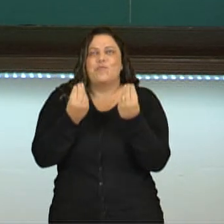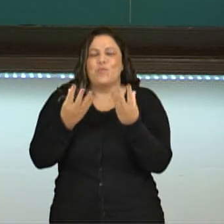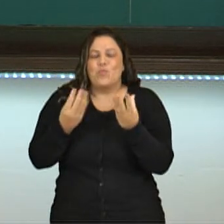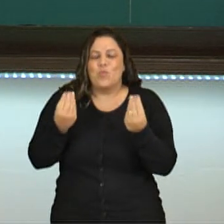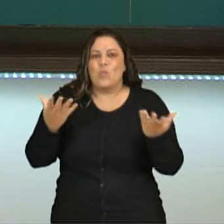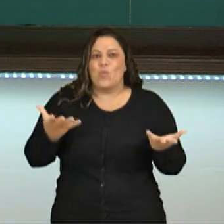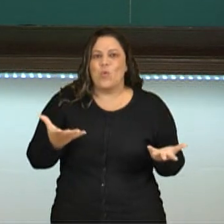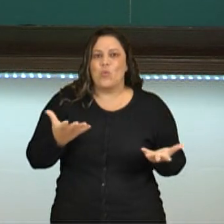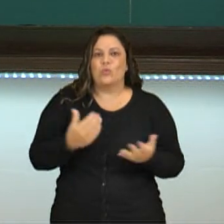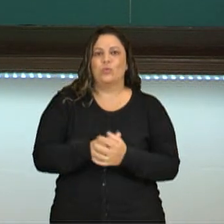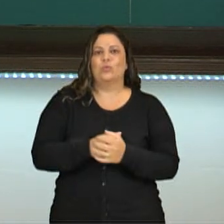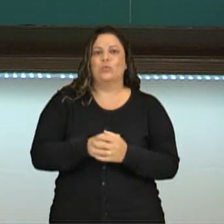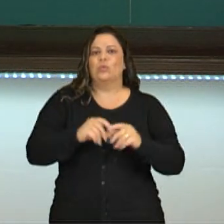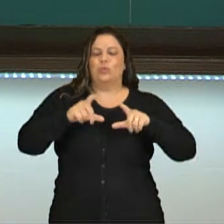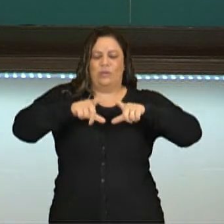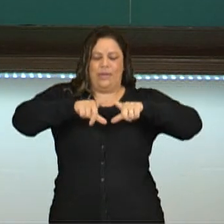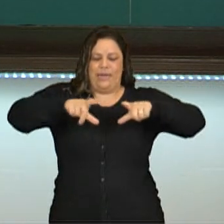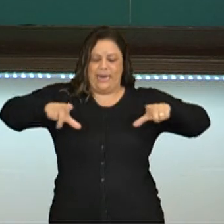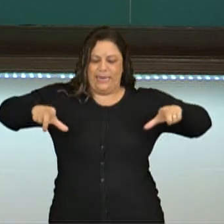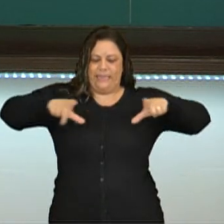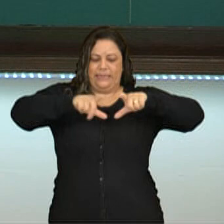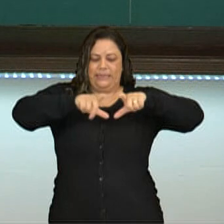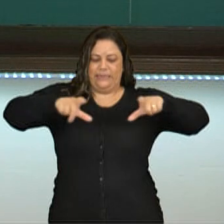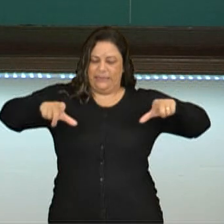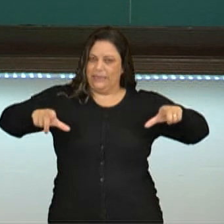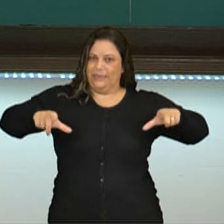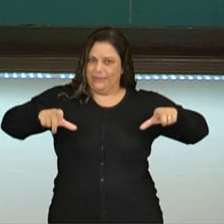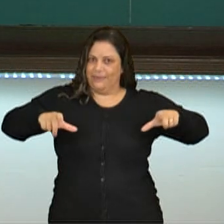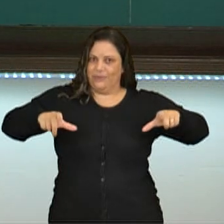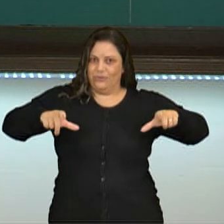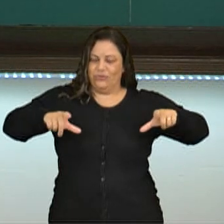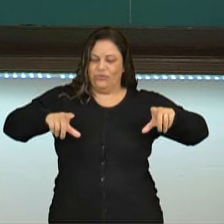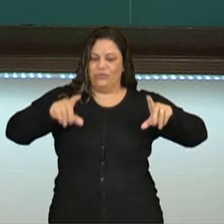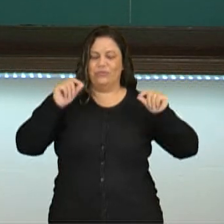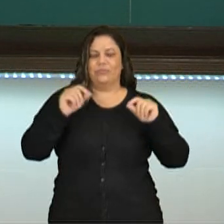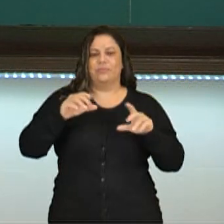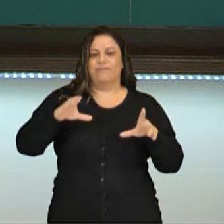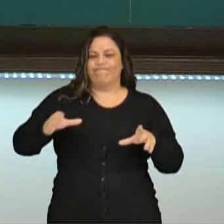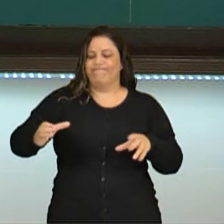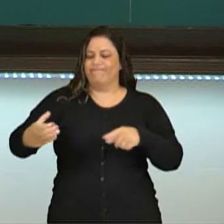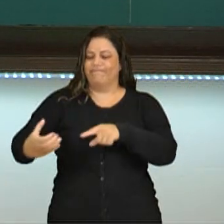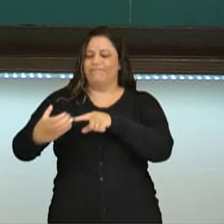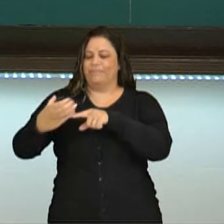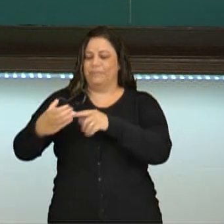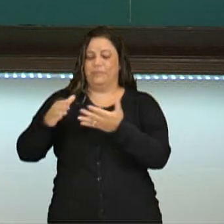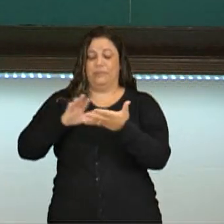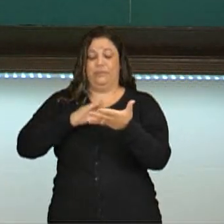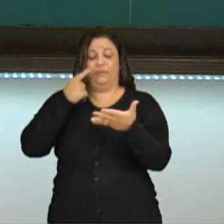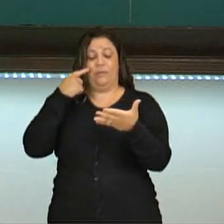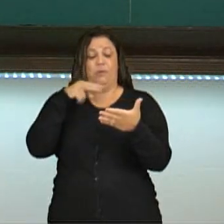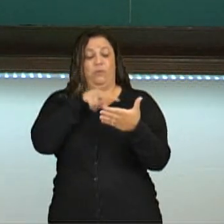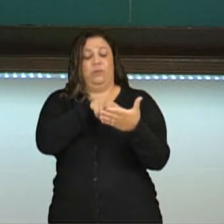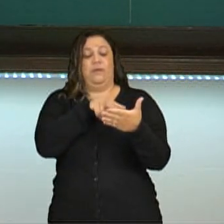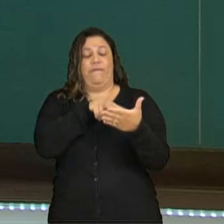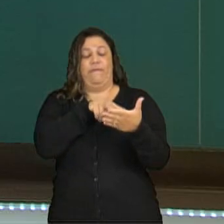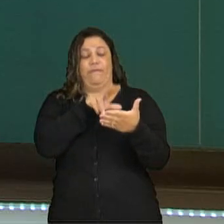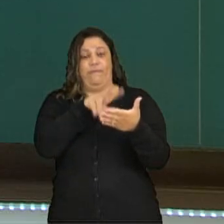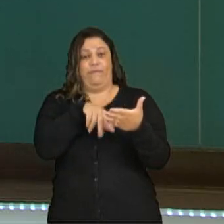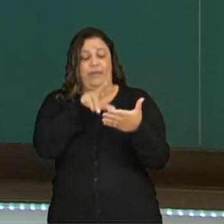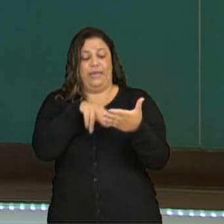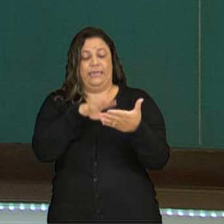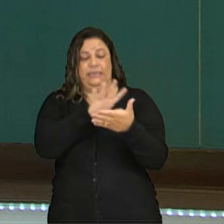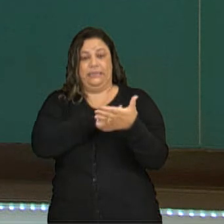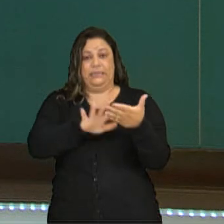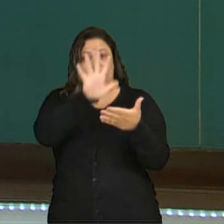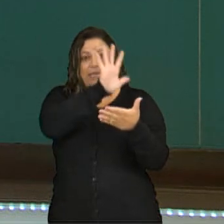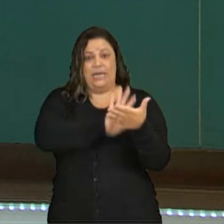muito com uma telha, por causa do seu tamanho grande, porque precisa de uma tela muito grande, ok? Então essa é